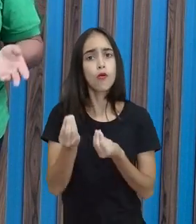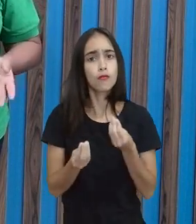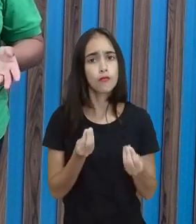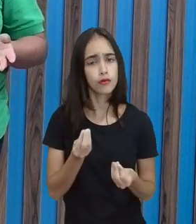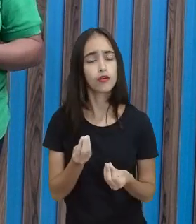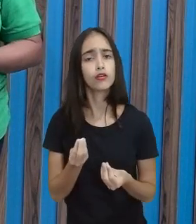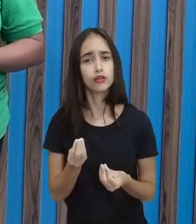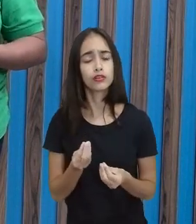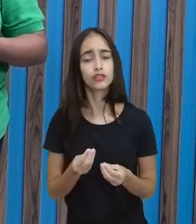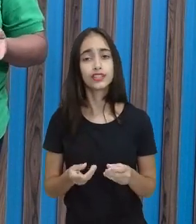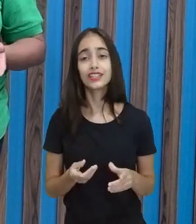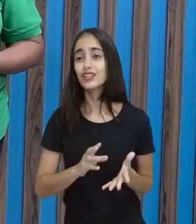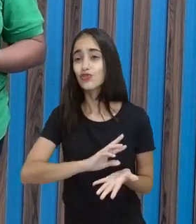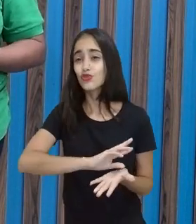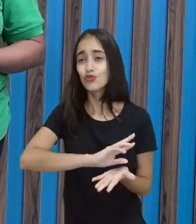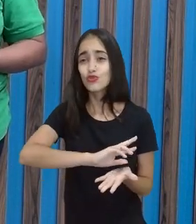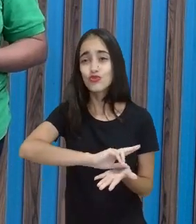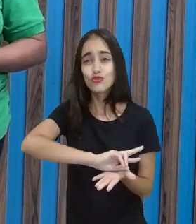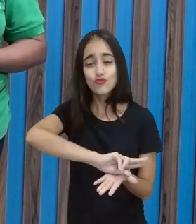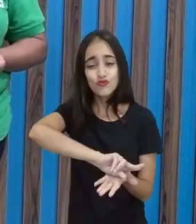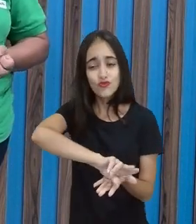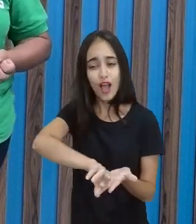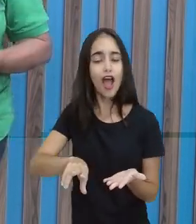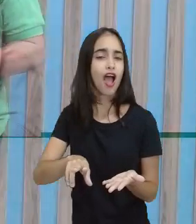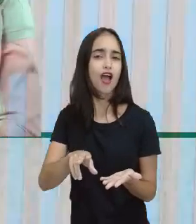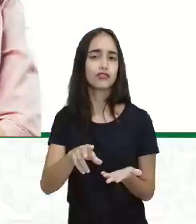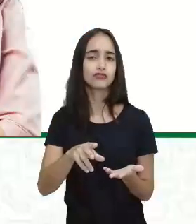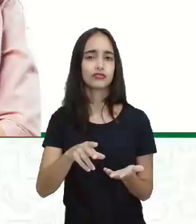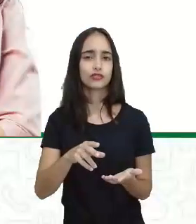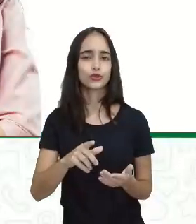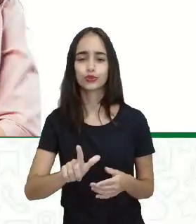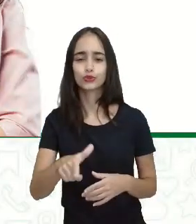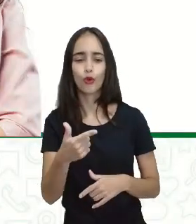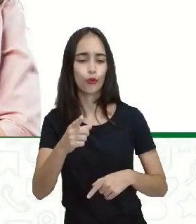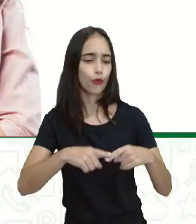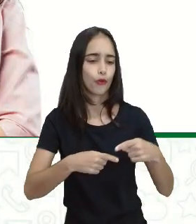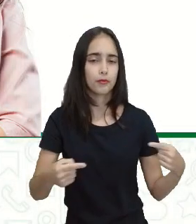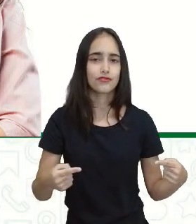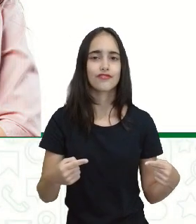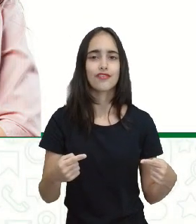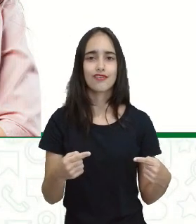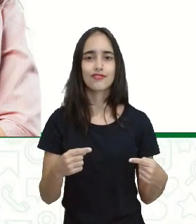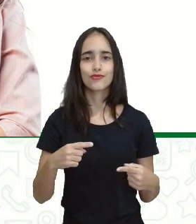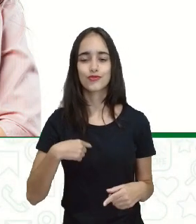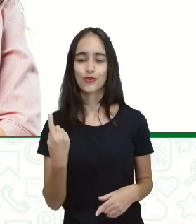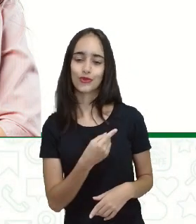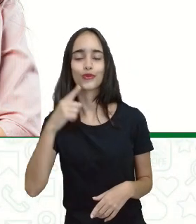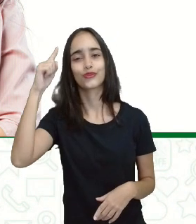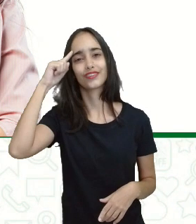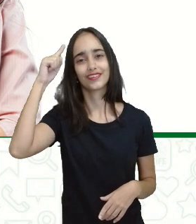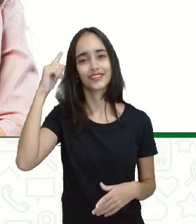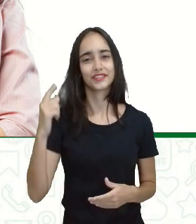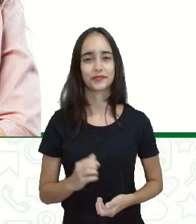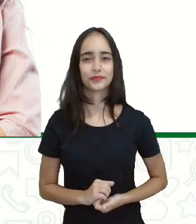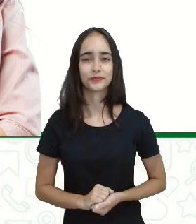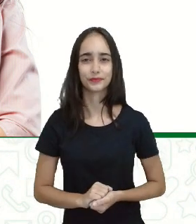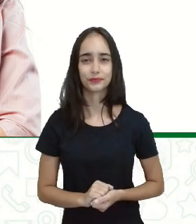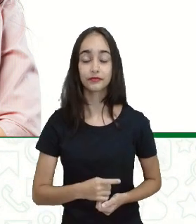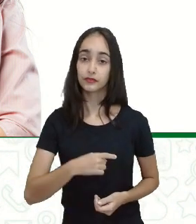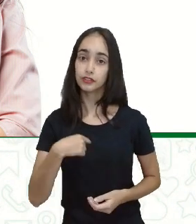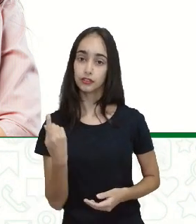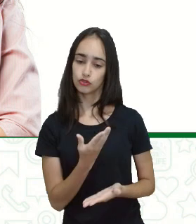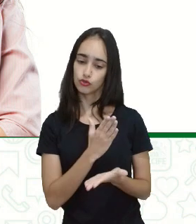e todos os materiais que nos rodeiam? Pois muito bem, a gente começa a pensar do que as coisas